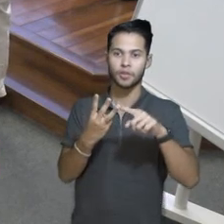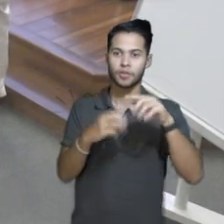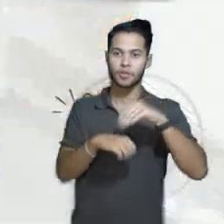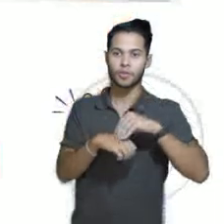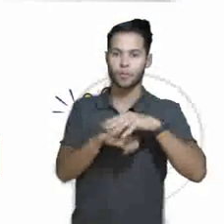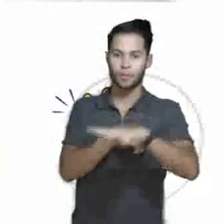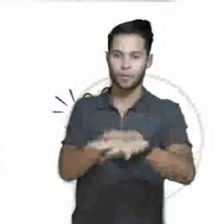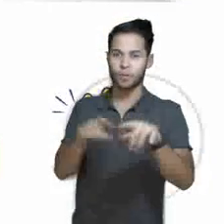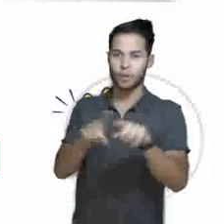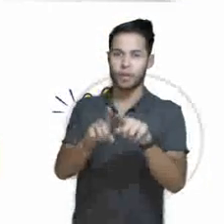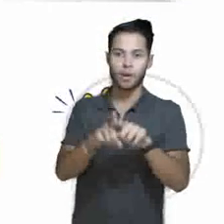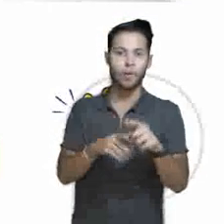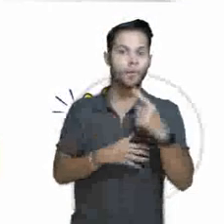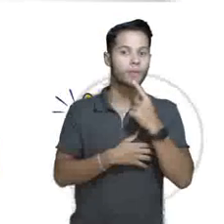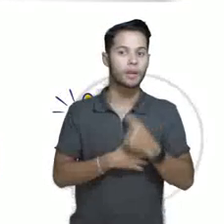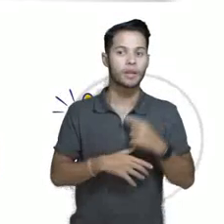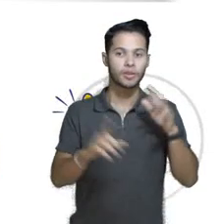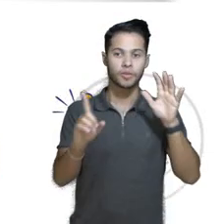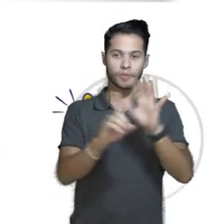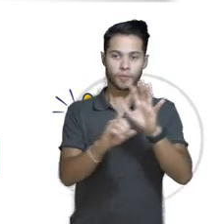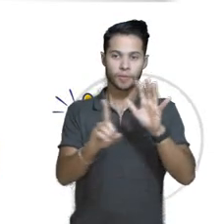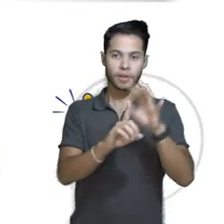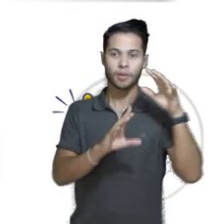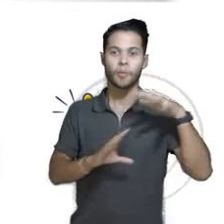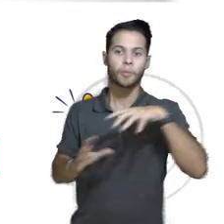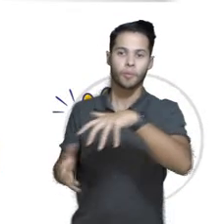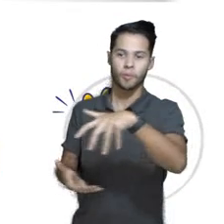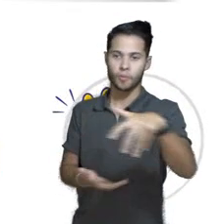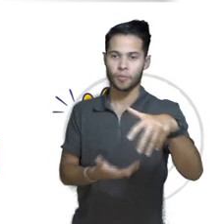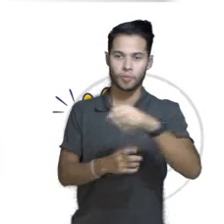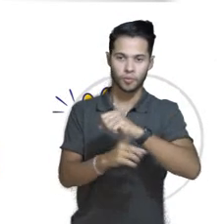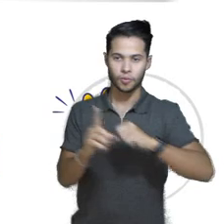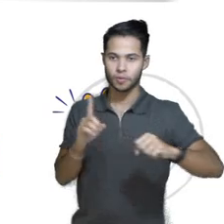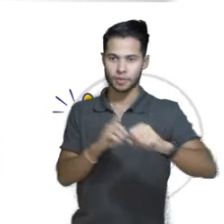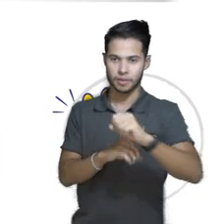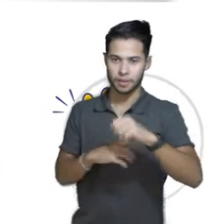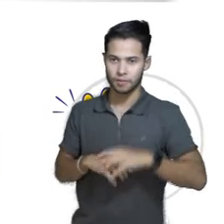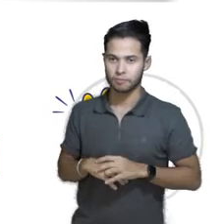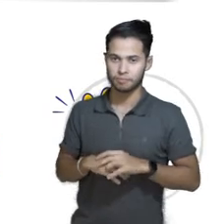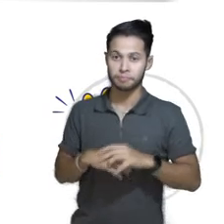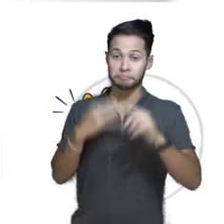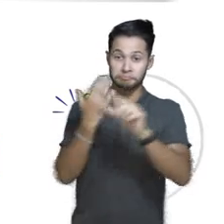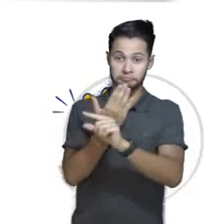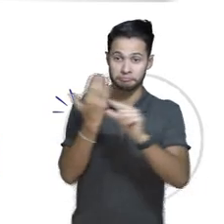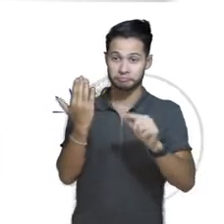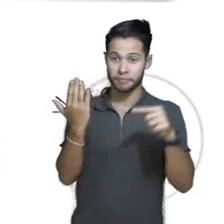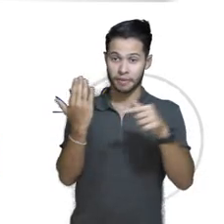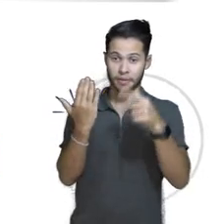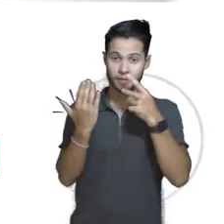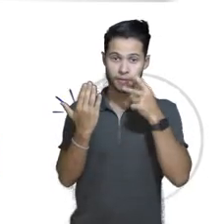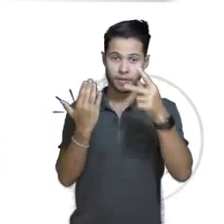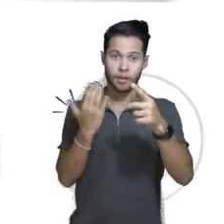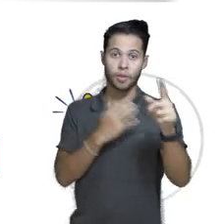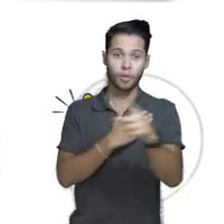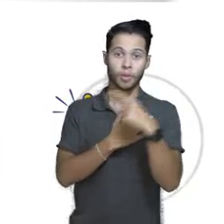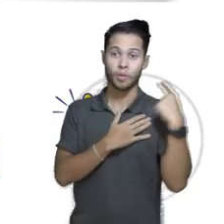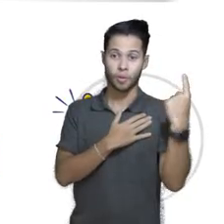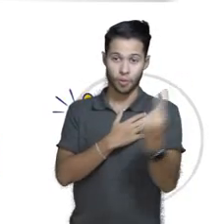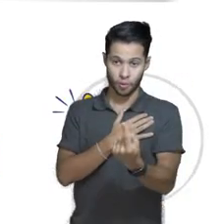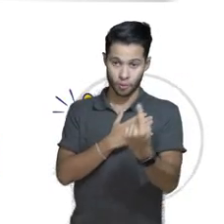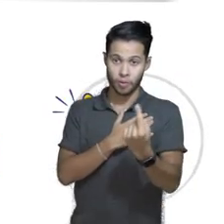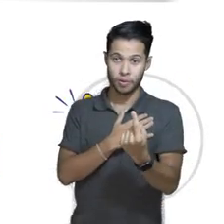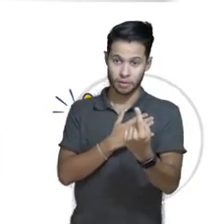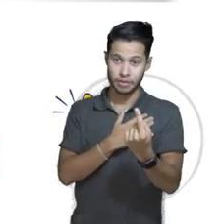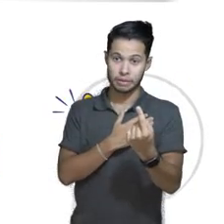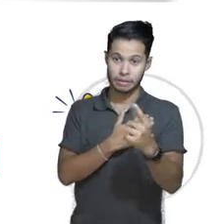positivamente esse mundo social e ela nos diz que como é uma ação política como é uma ação um